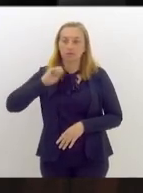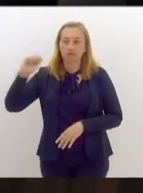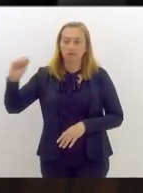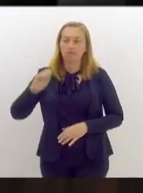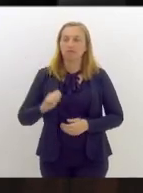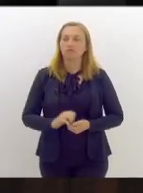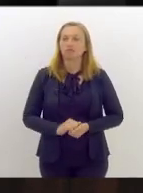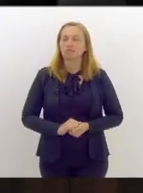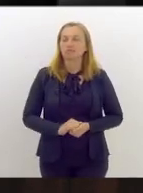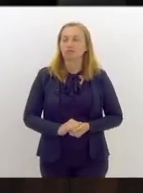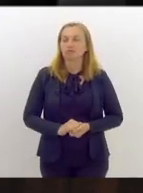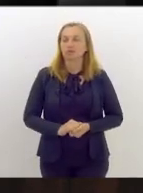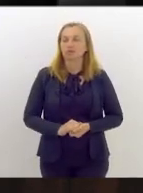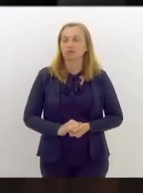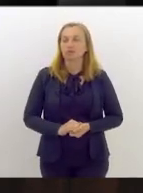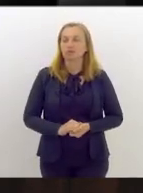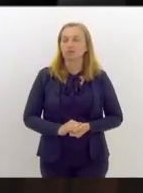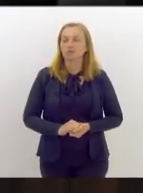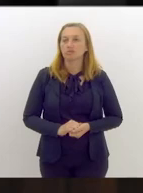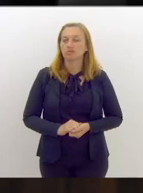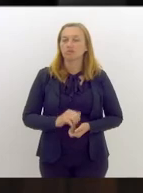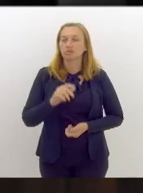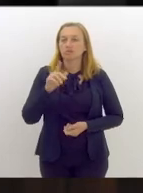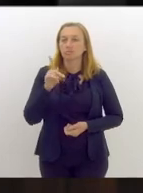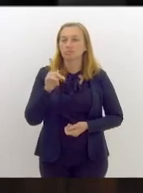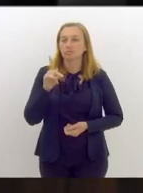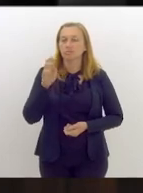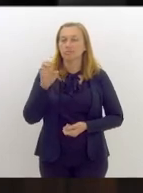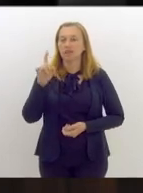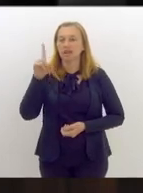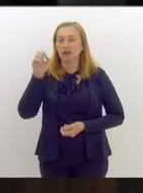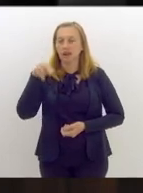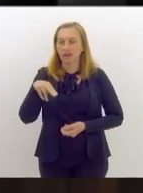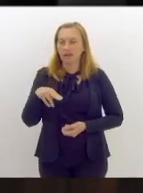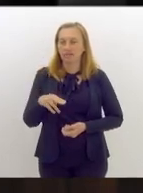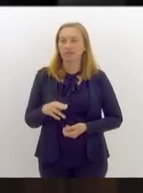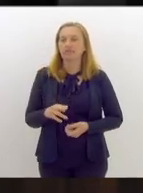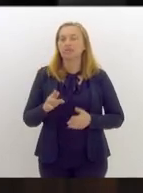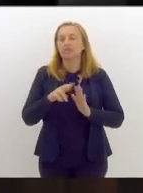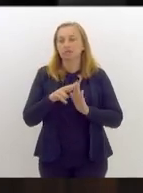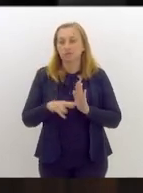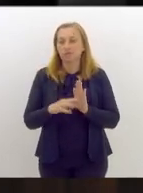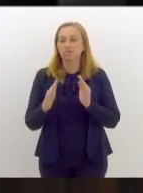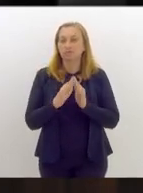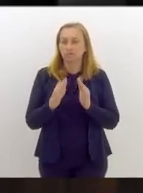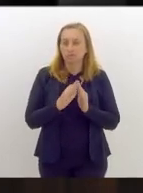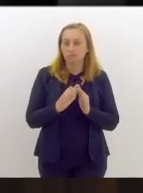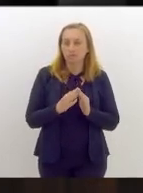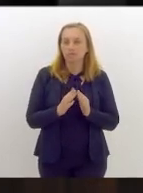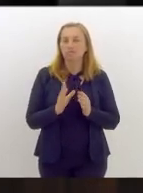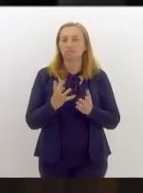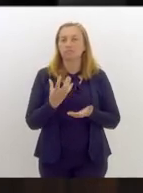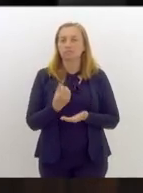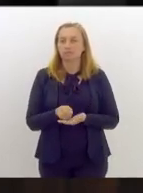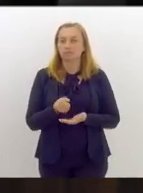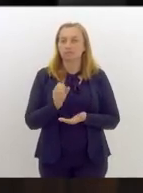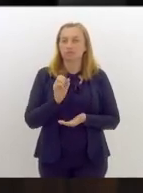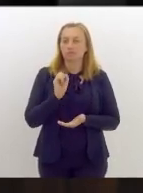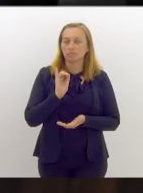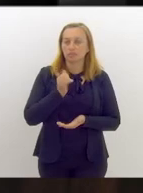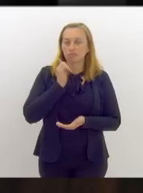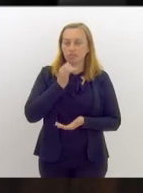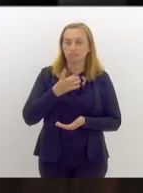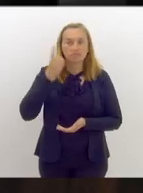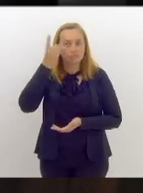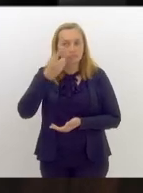respectivo diploma a Iberê Francisco Tenório. Participa da Comissão de Normas Internas, Proposições Externas, favorável, relator deputado